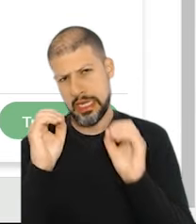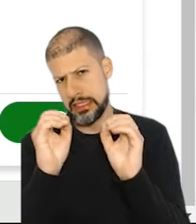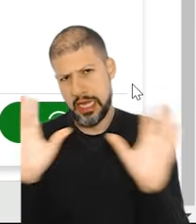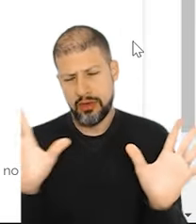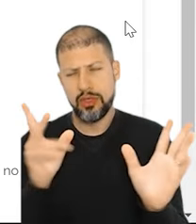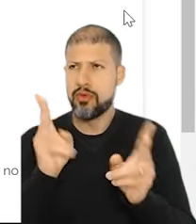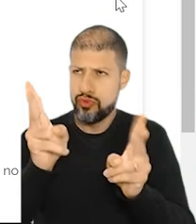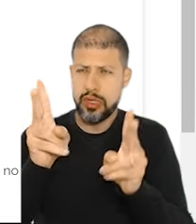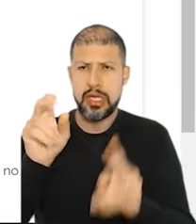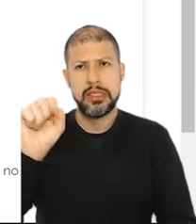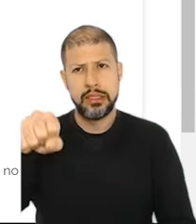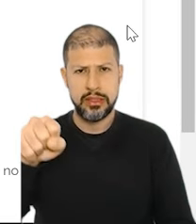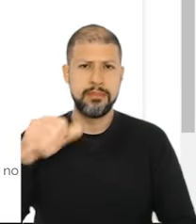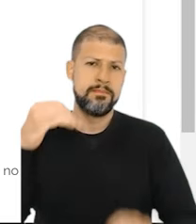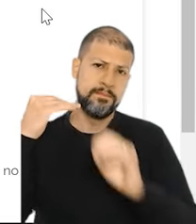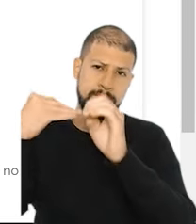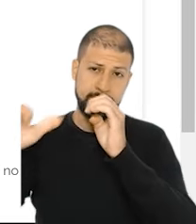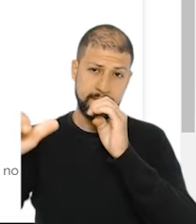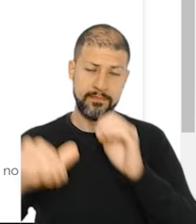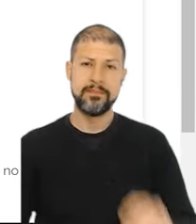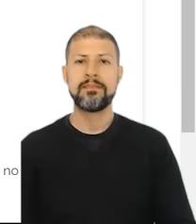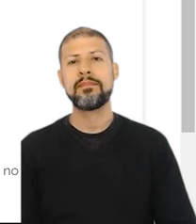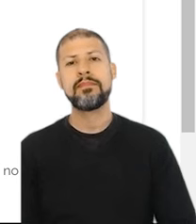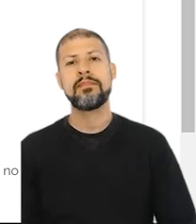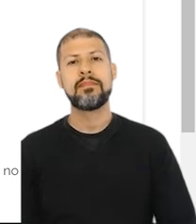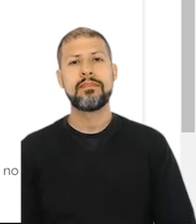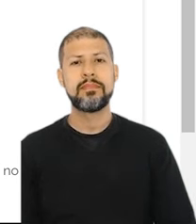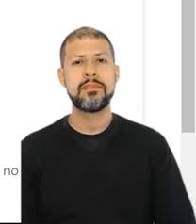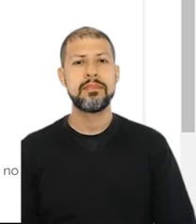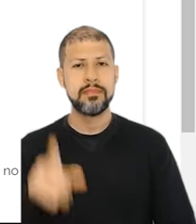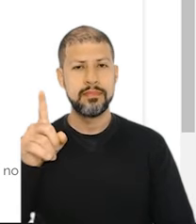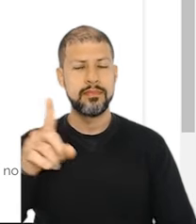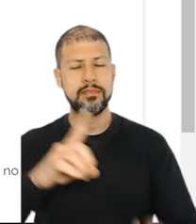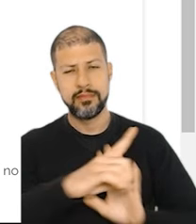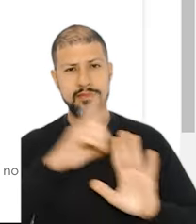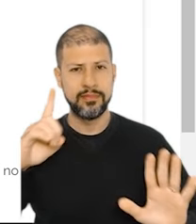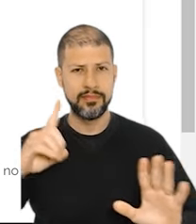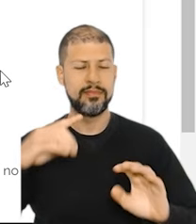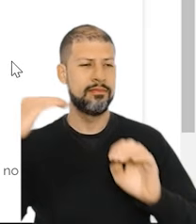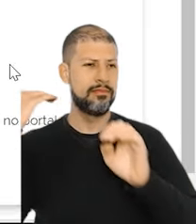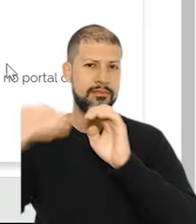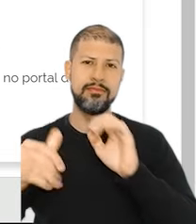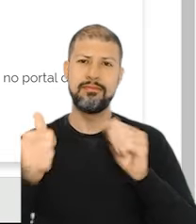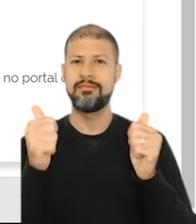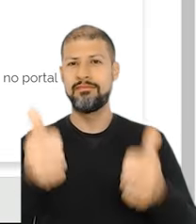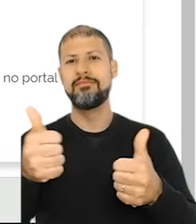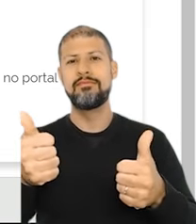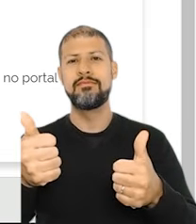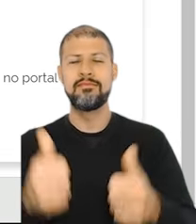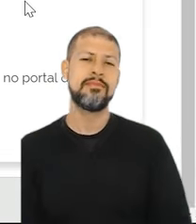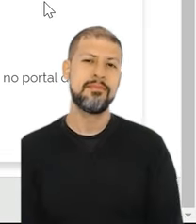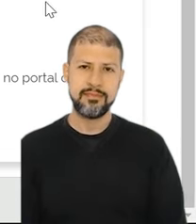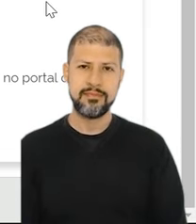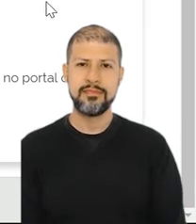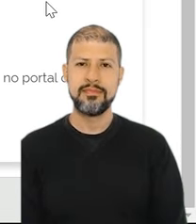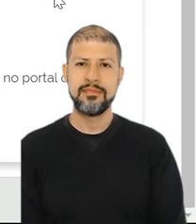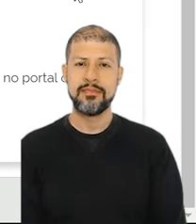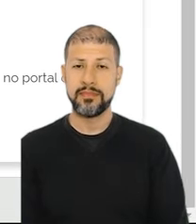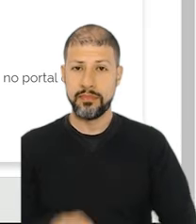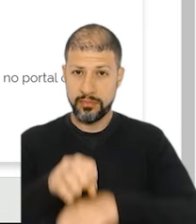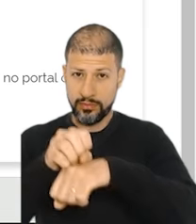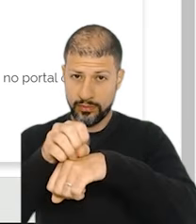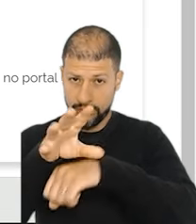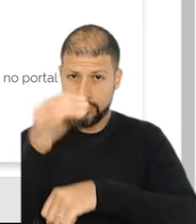assim transmitir e essa declaração foi transmitida com sucesso tá uma recomendação